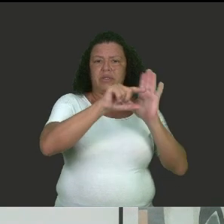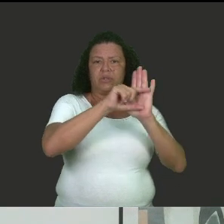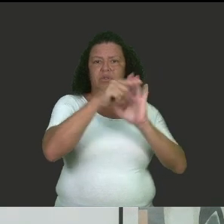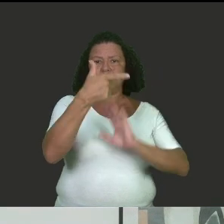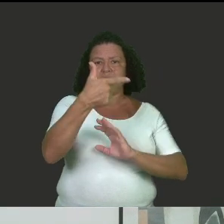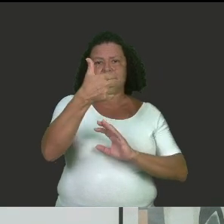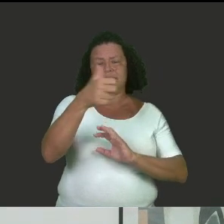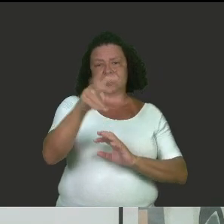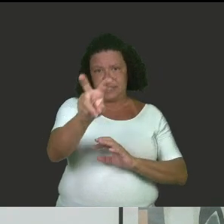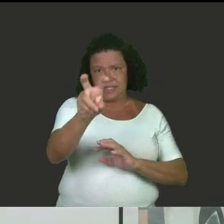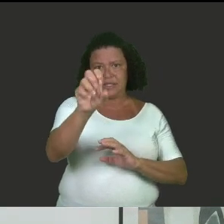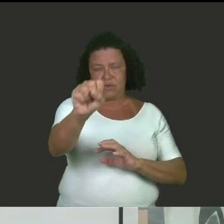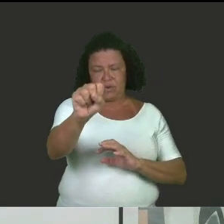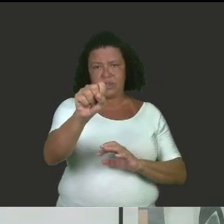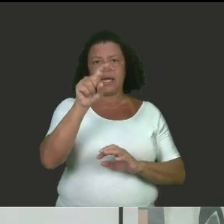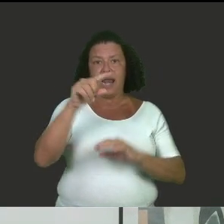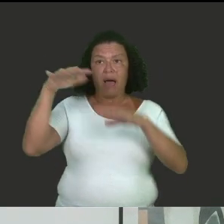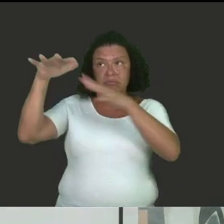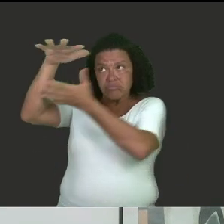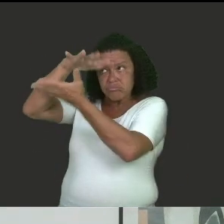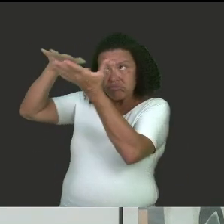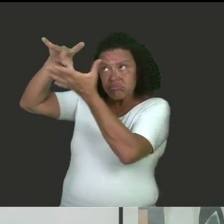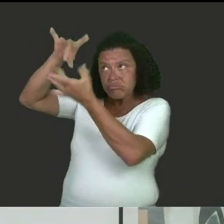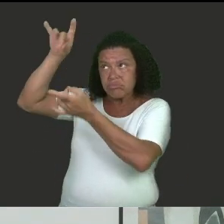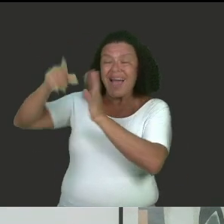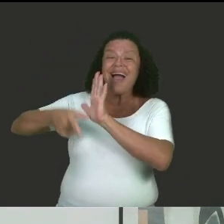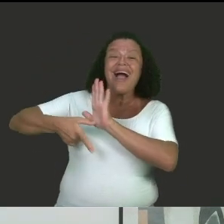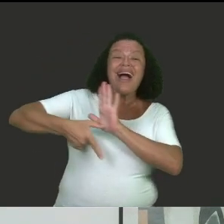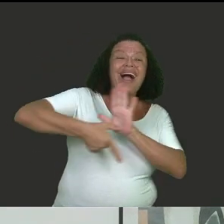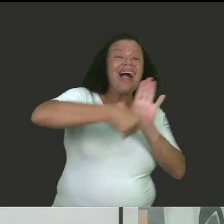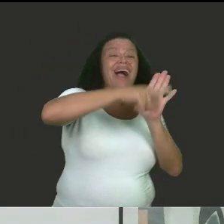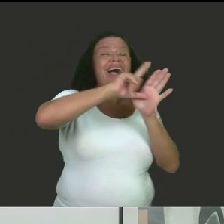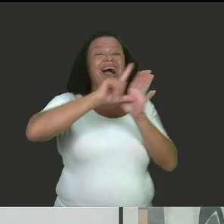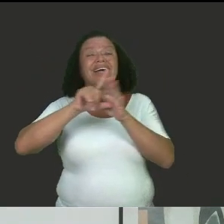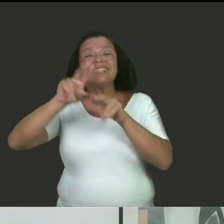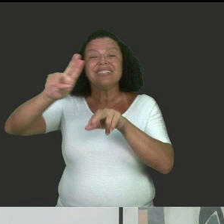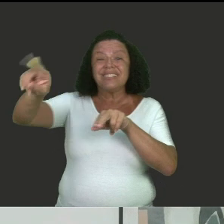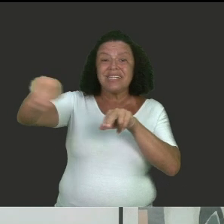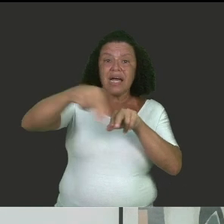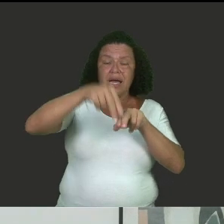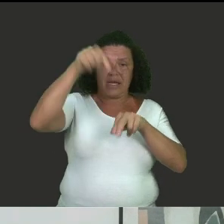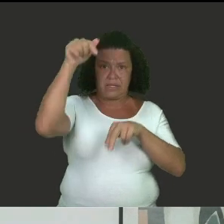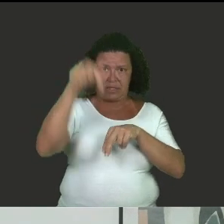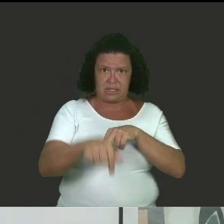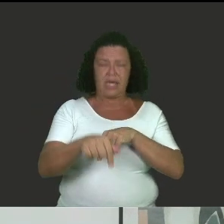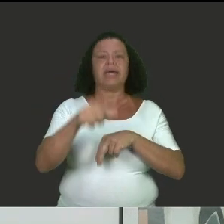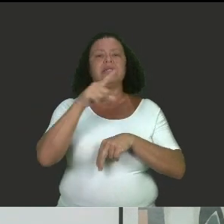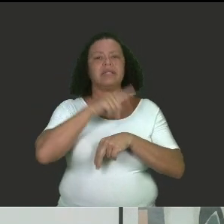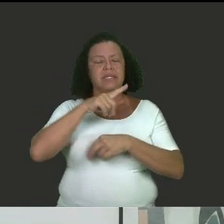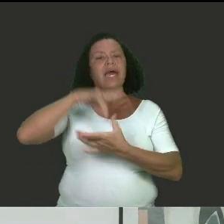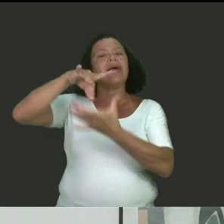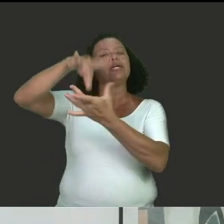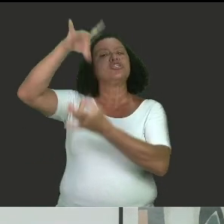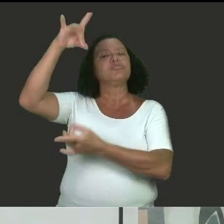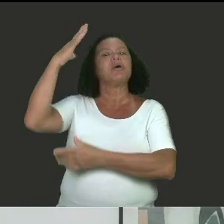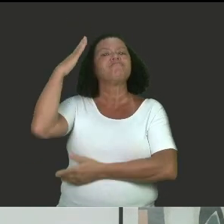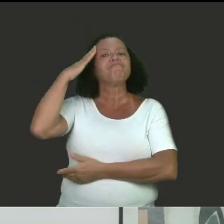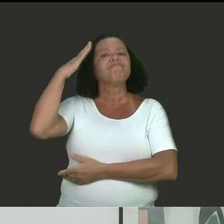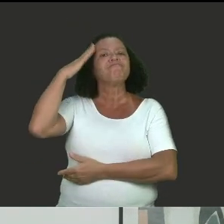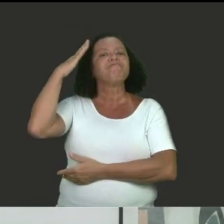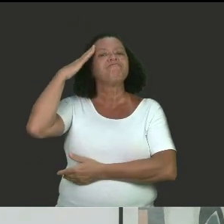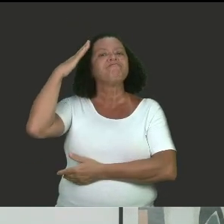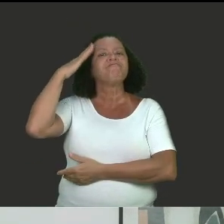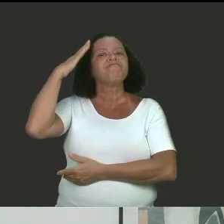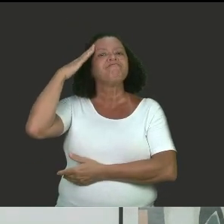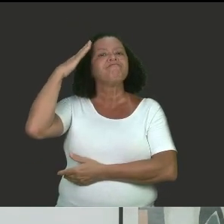Quando na erraticidade, antes de começar nova existência corporal, Tem o espírito consciência e previsão do que